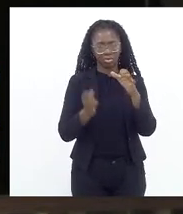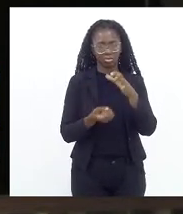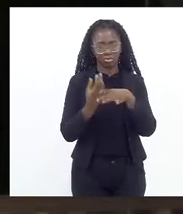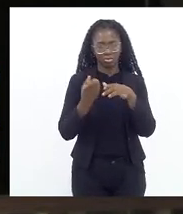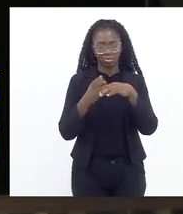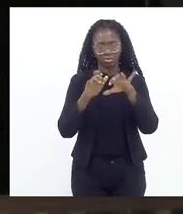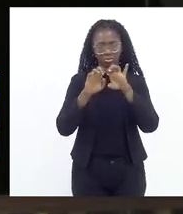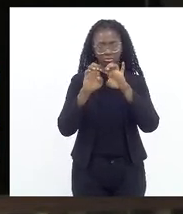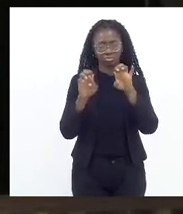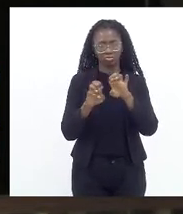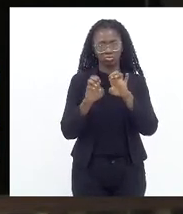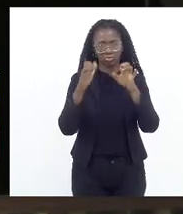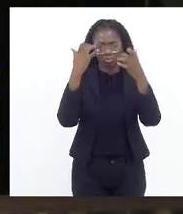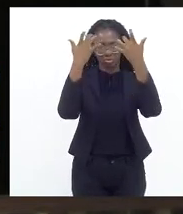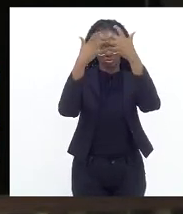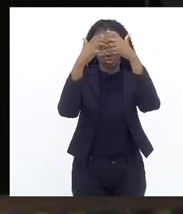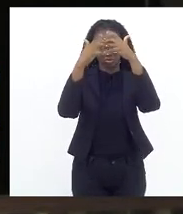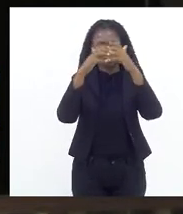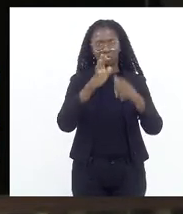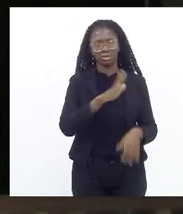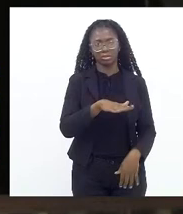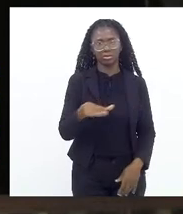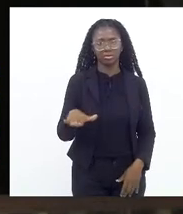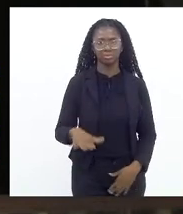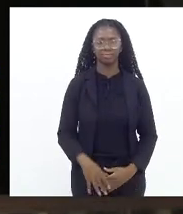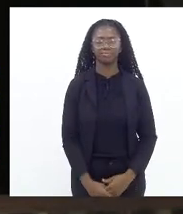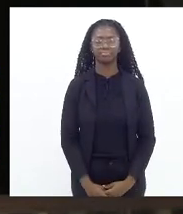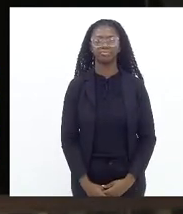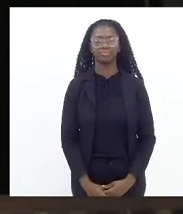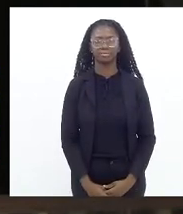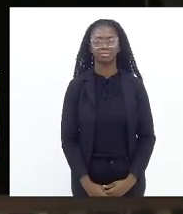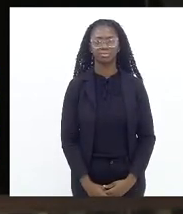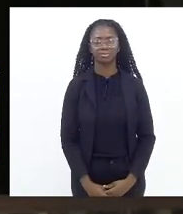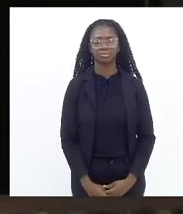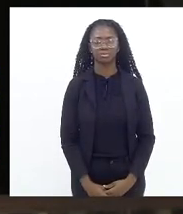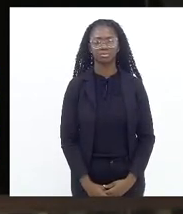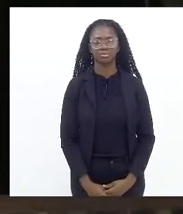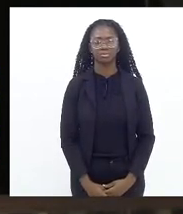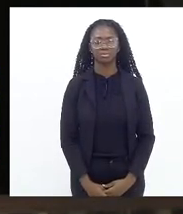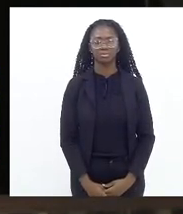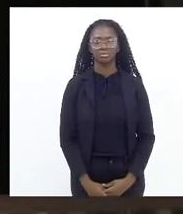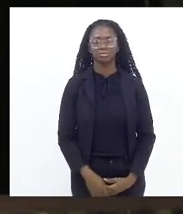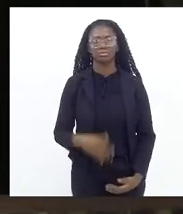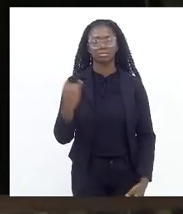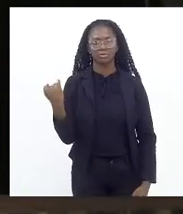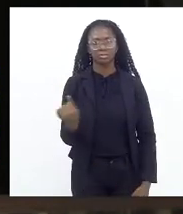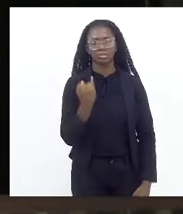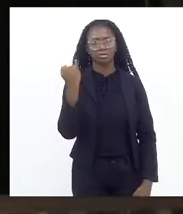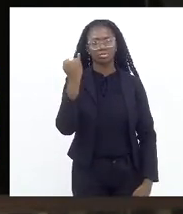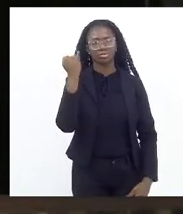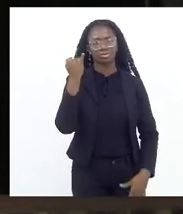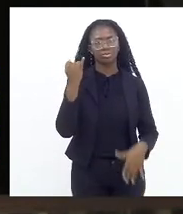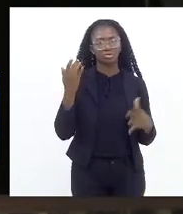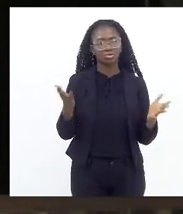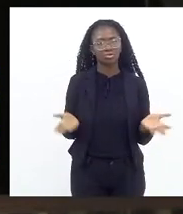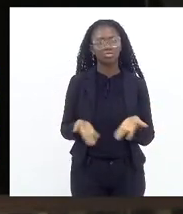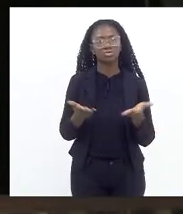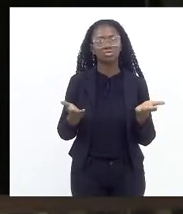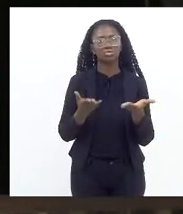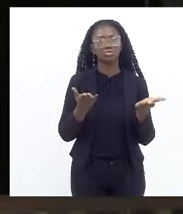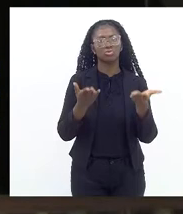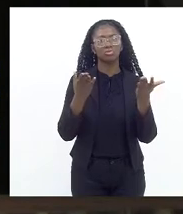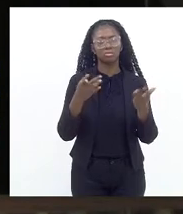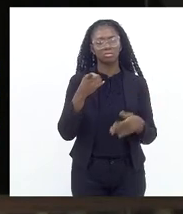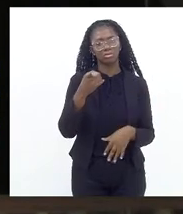e psicossociais da criança. É importante dar valor a esses aspectos e oferecer à criança